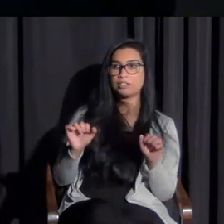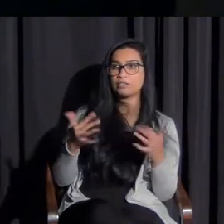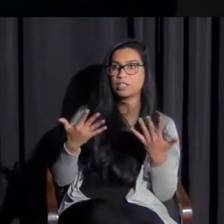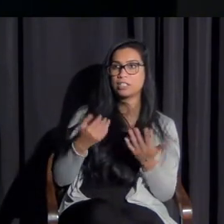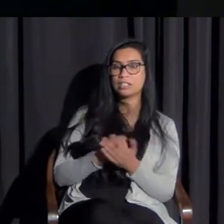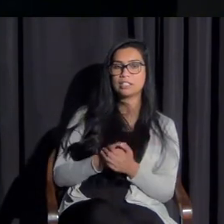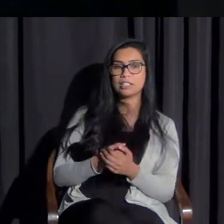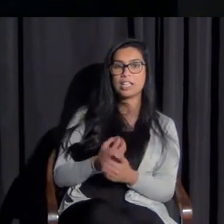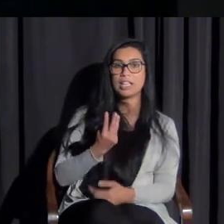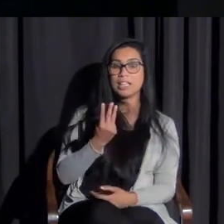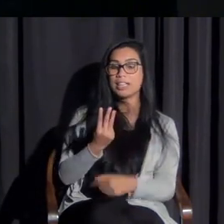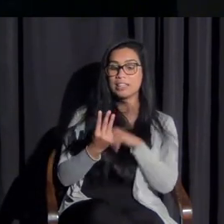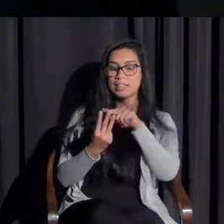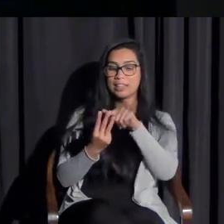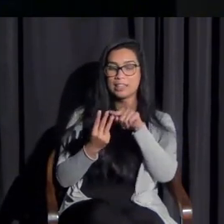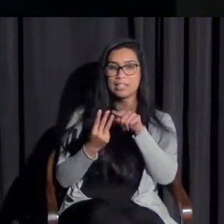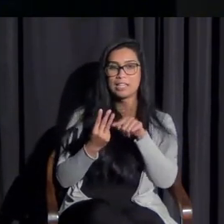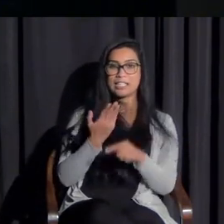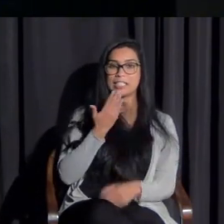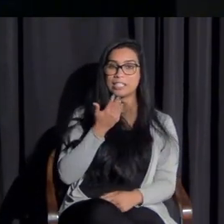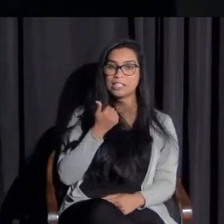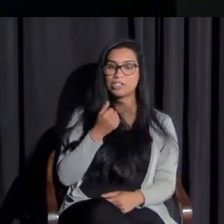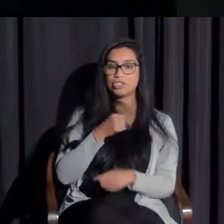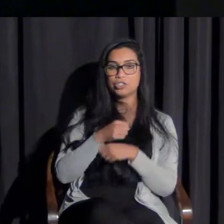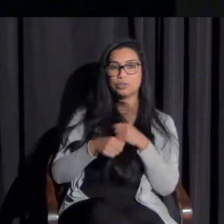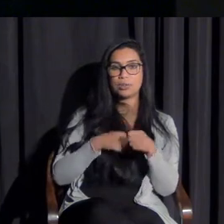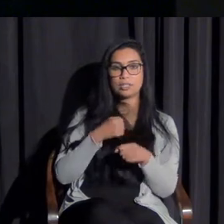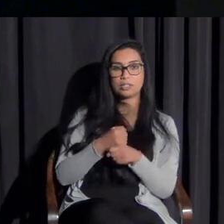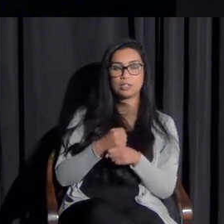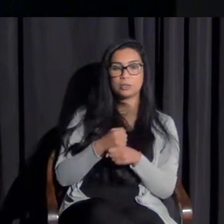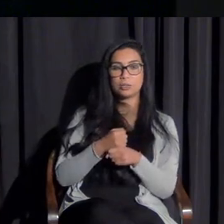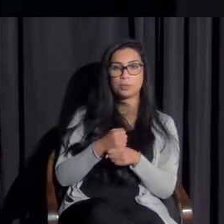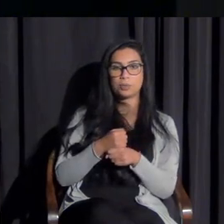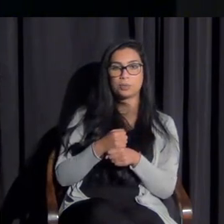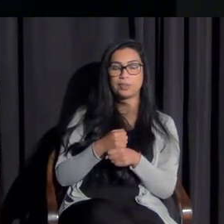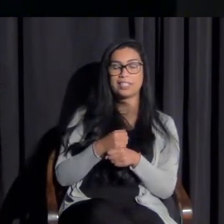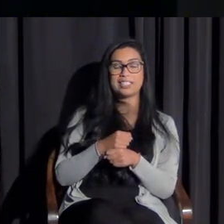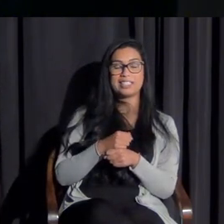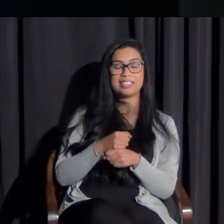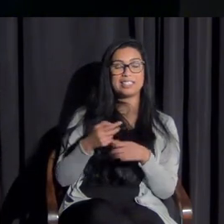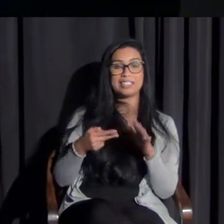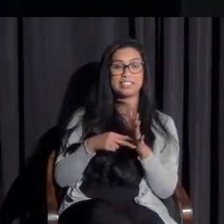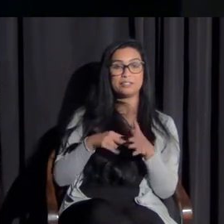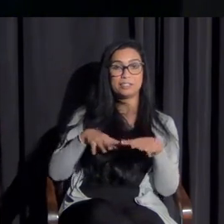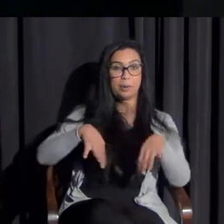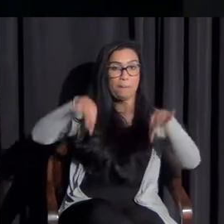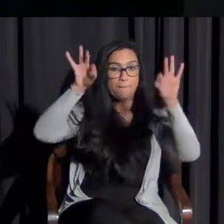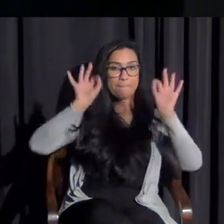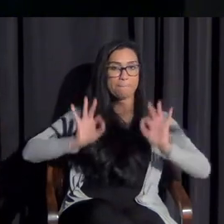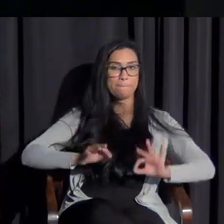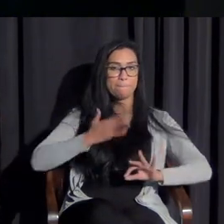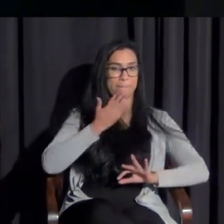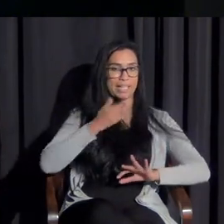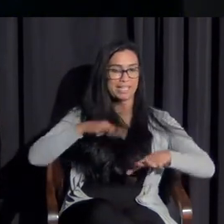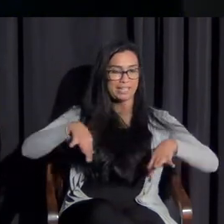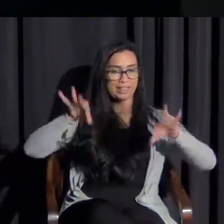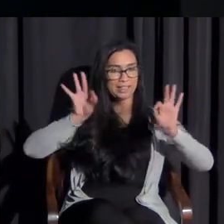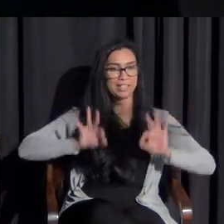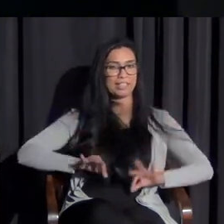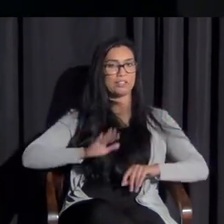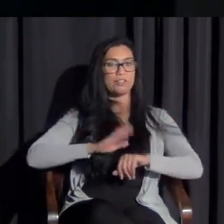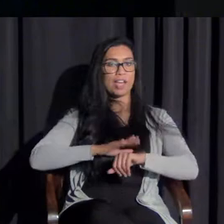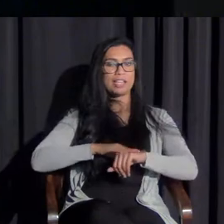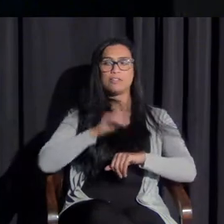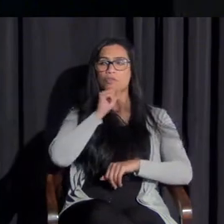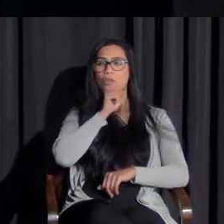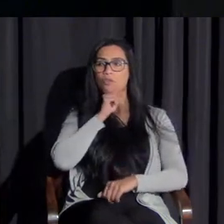3 piqueniques anuais, que são o piquenique das famílias. Né? E aí cada família leva a sua família, se é a avó e o